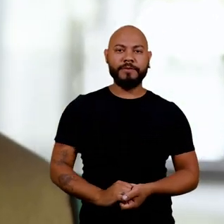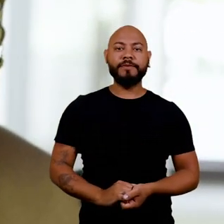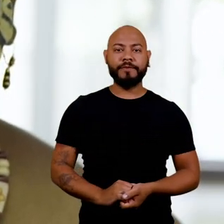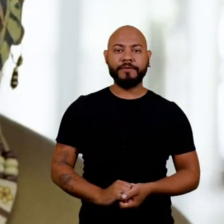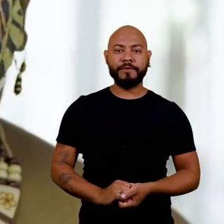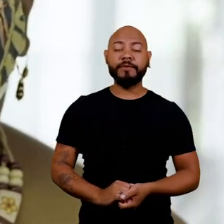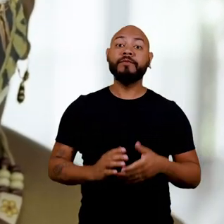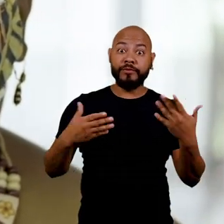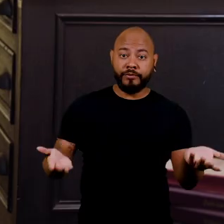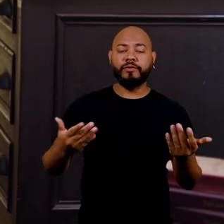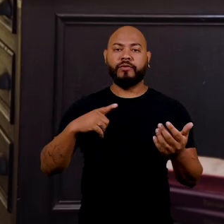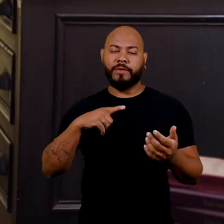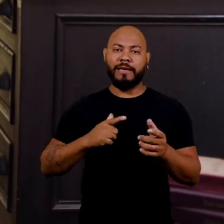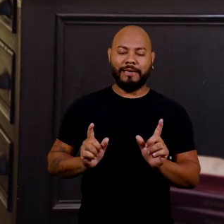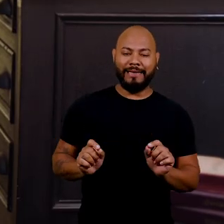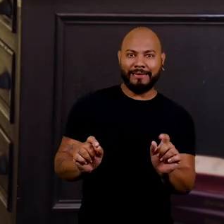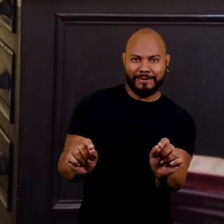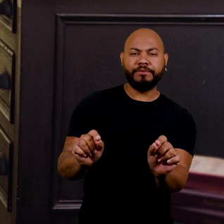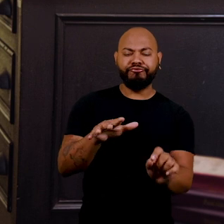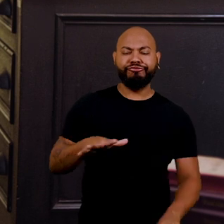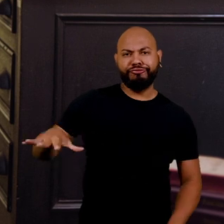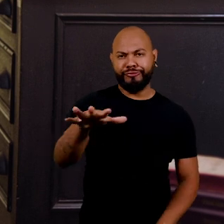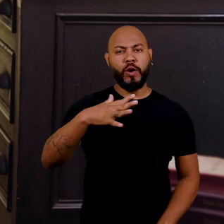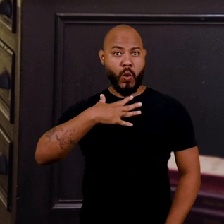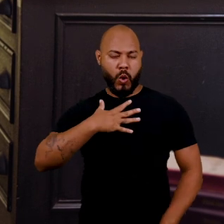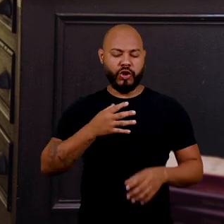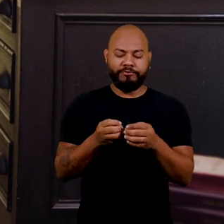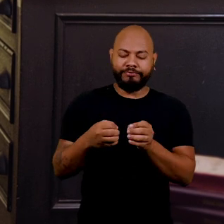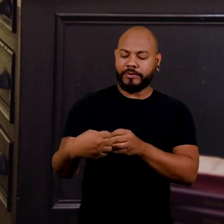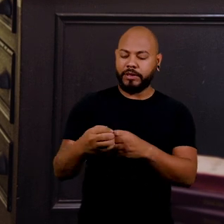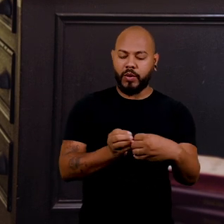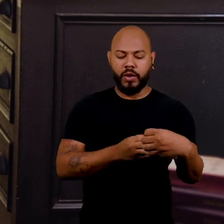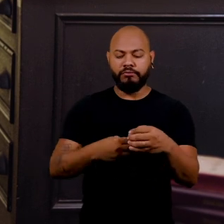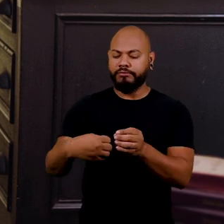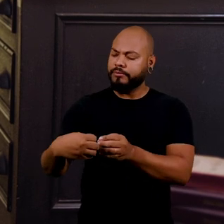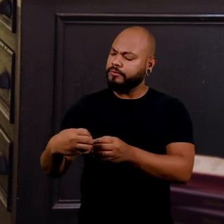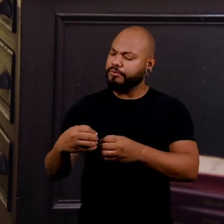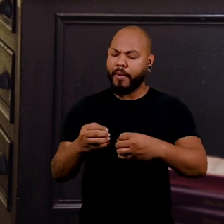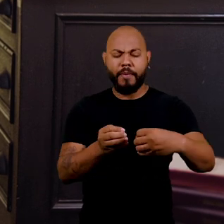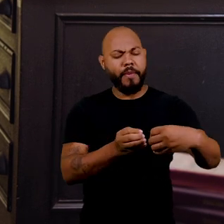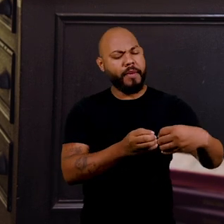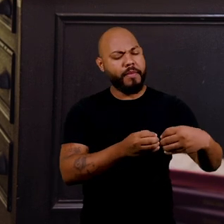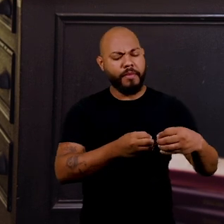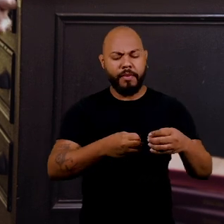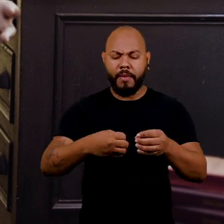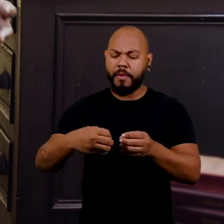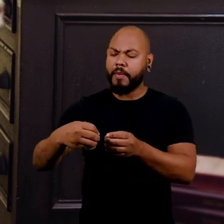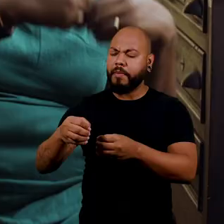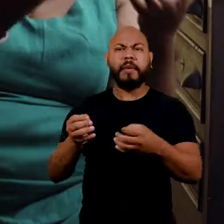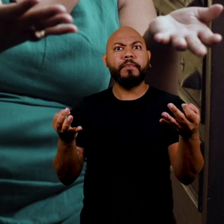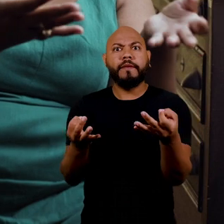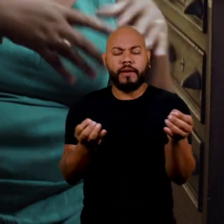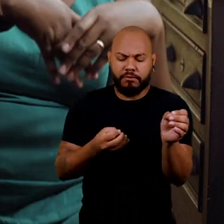O câncer entrou no radar porque, assim, para quem gosta muito da célula, você entender que uma unidade tão perfeita, como é que ela se torna